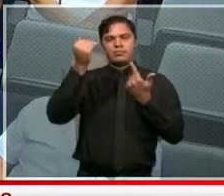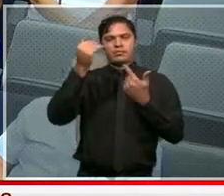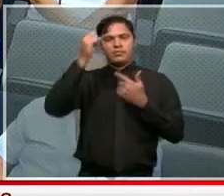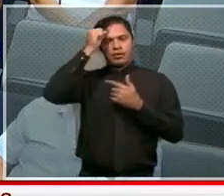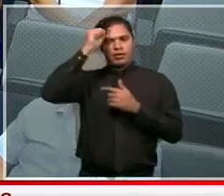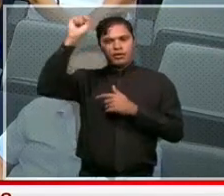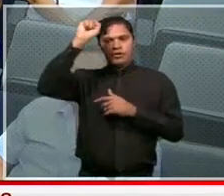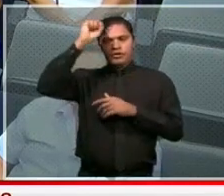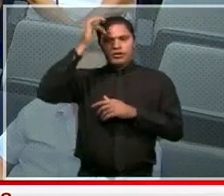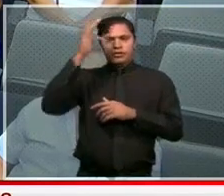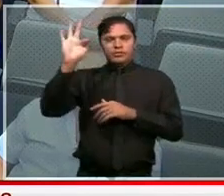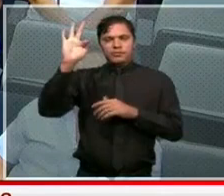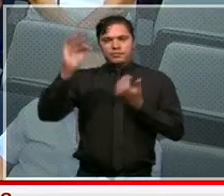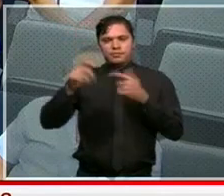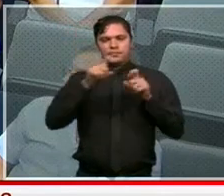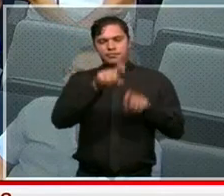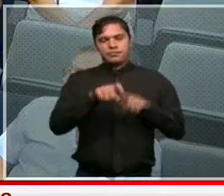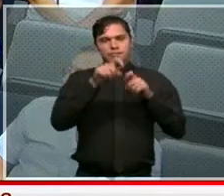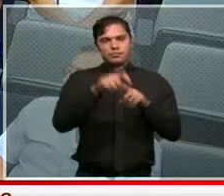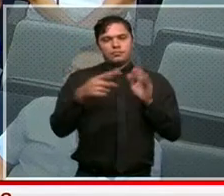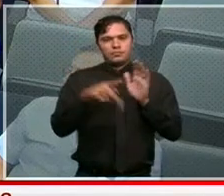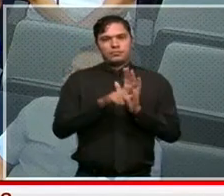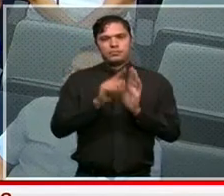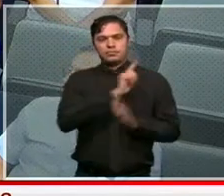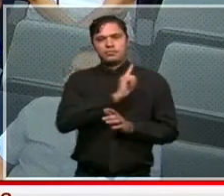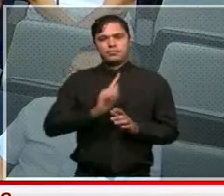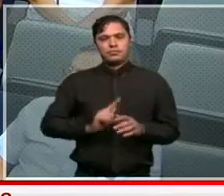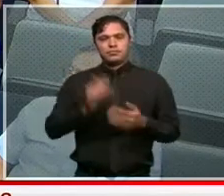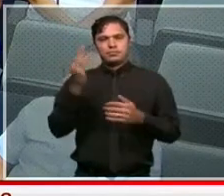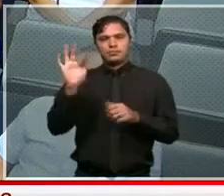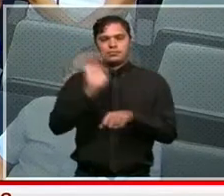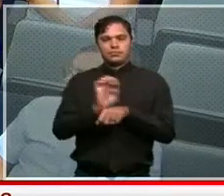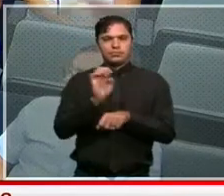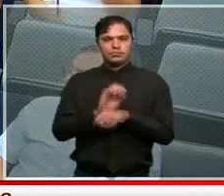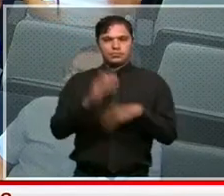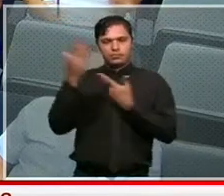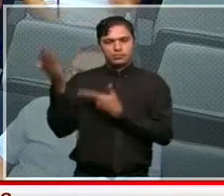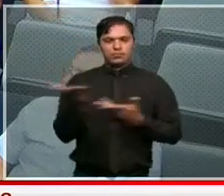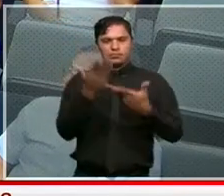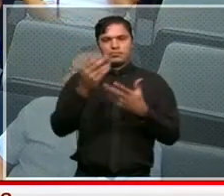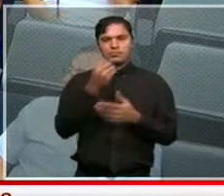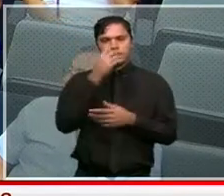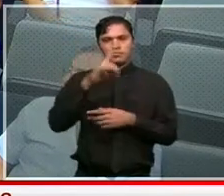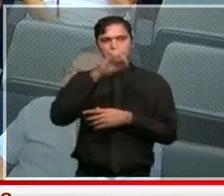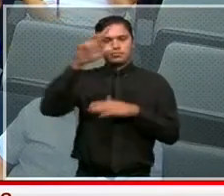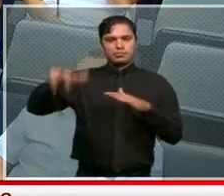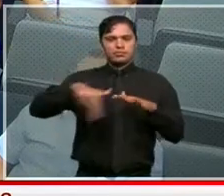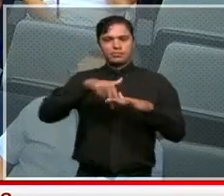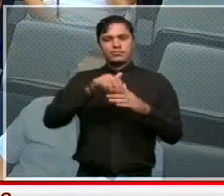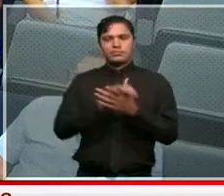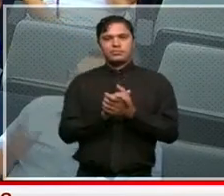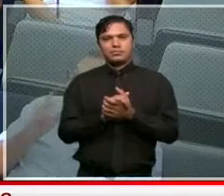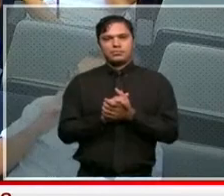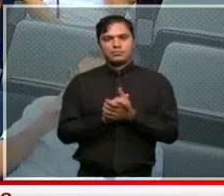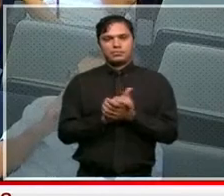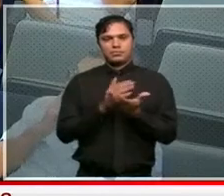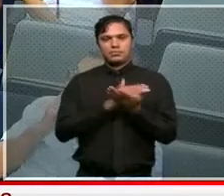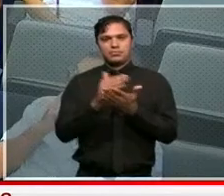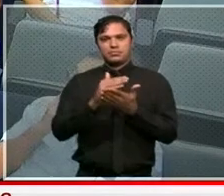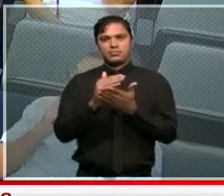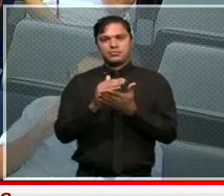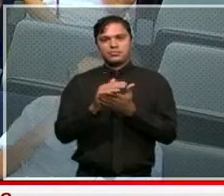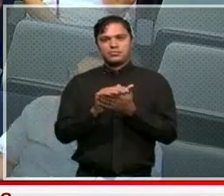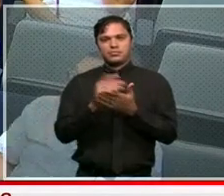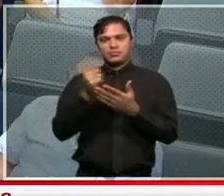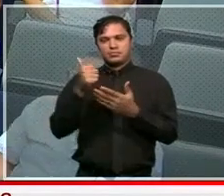abastecimento do governo federal no estado com a palavra Bom dia dessa forma Quase que colando as